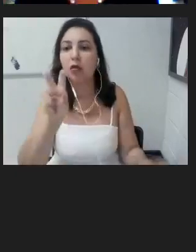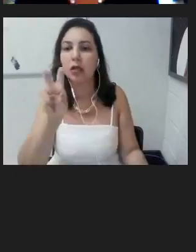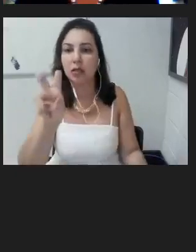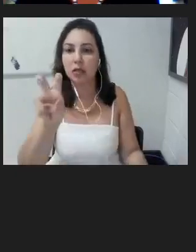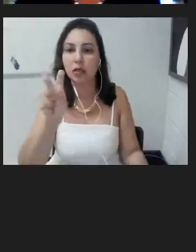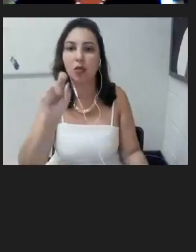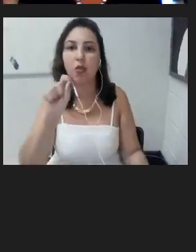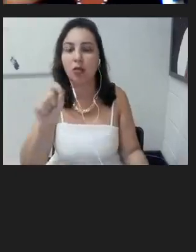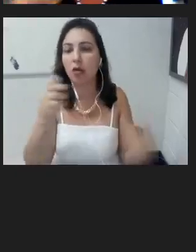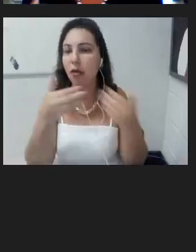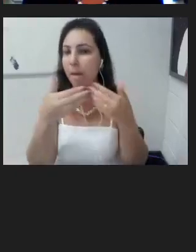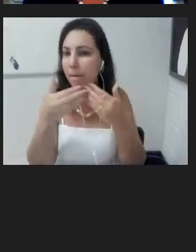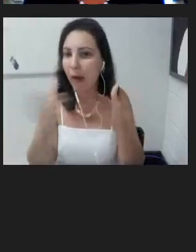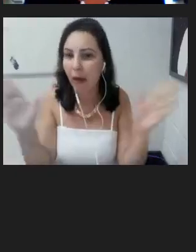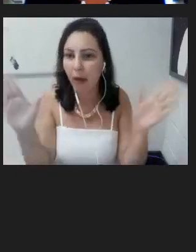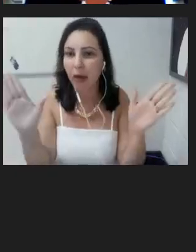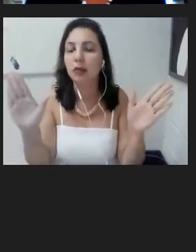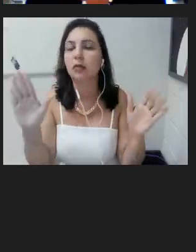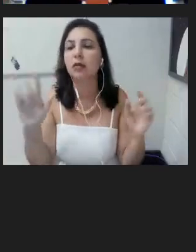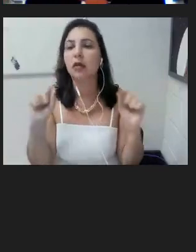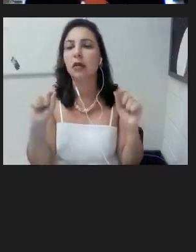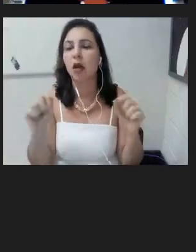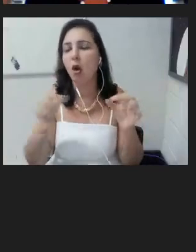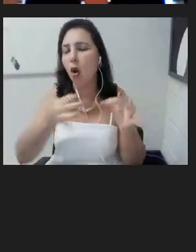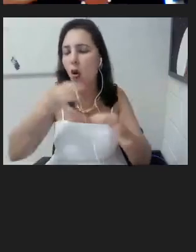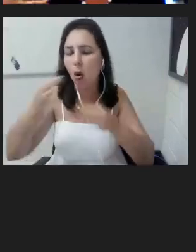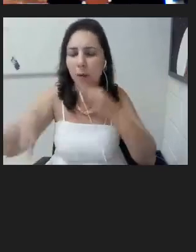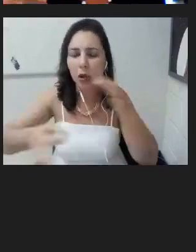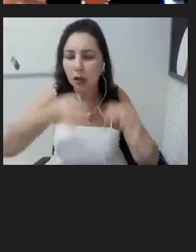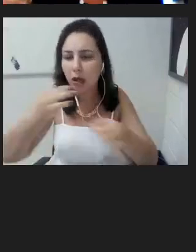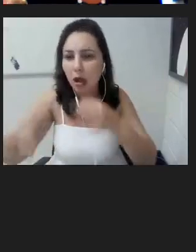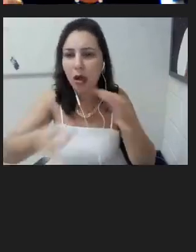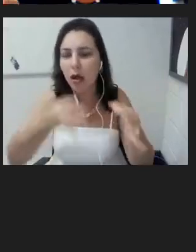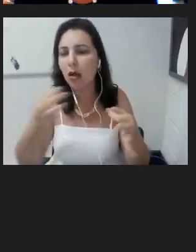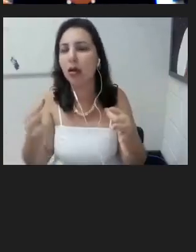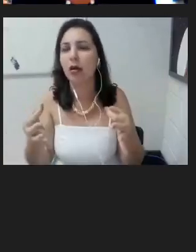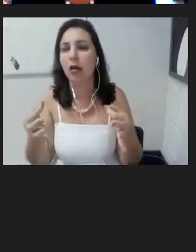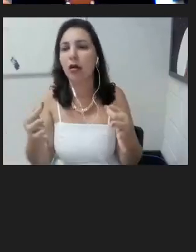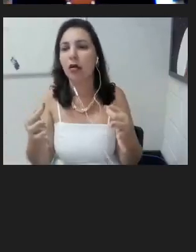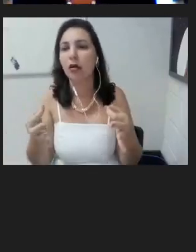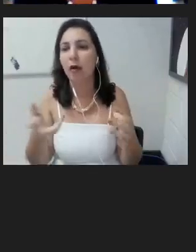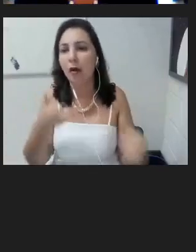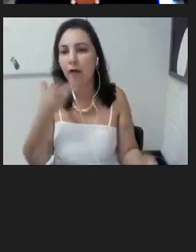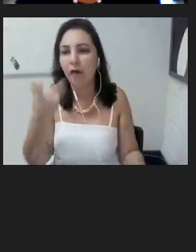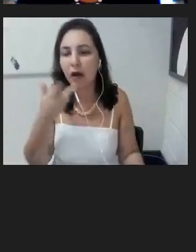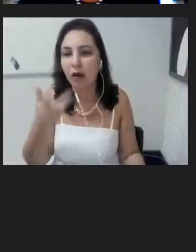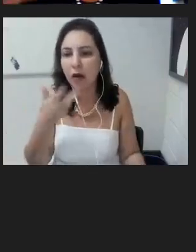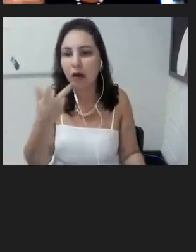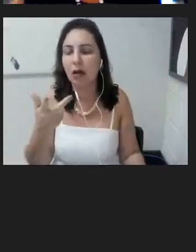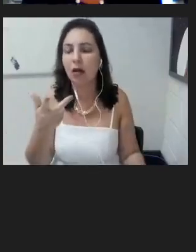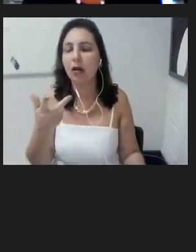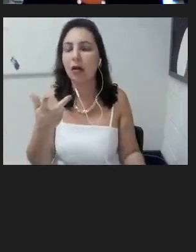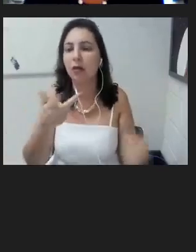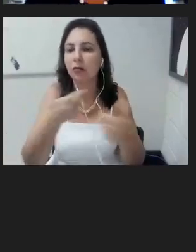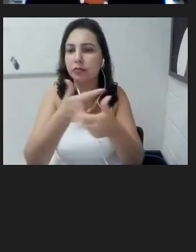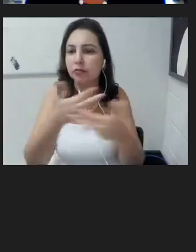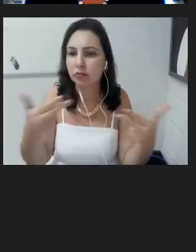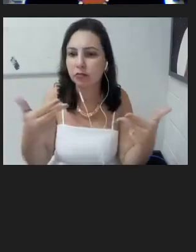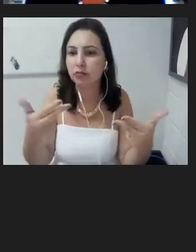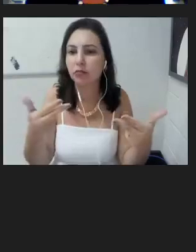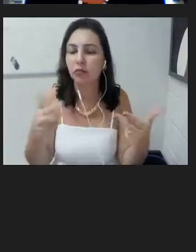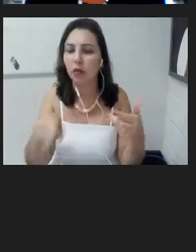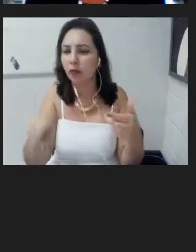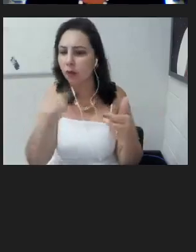aberta, que vocês podem dar sugestões, fazer observações, vocês